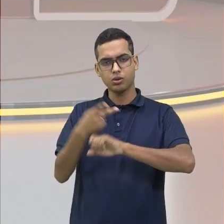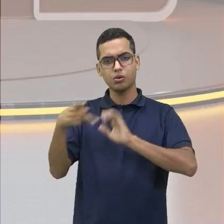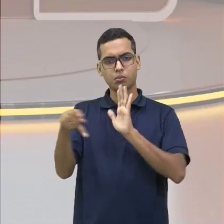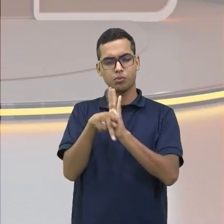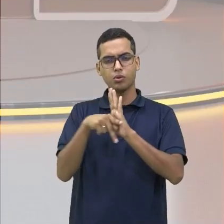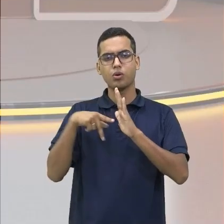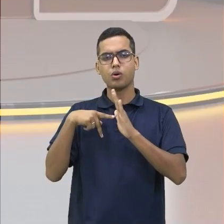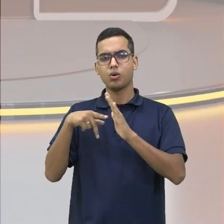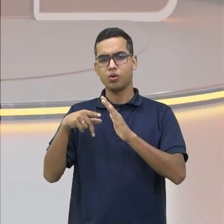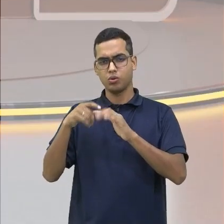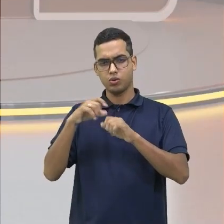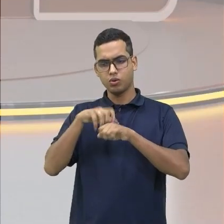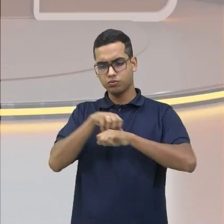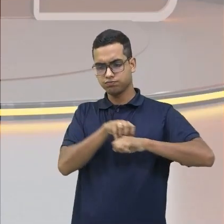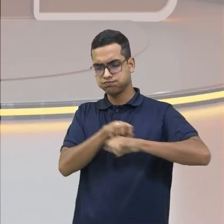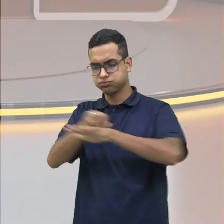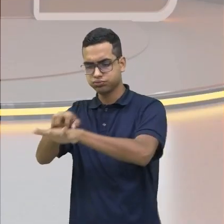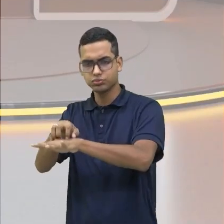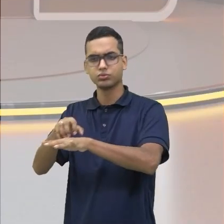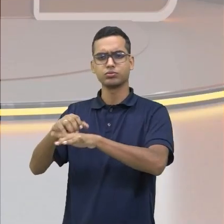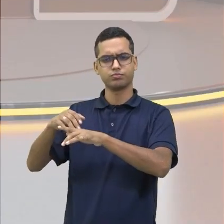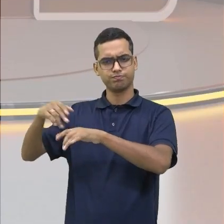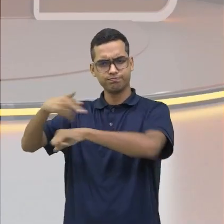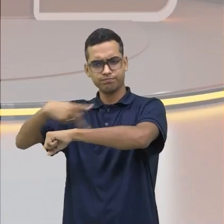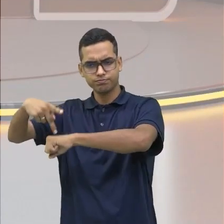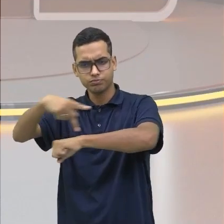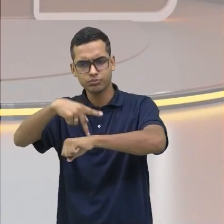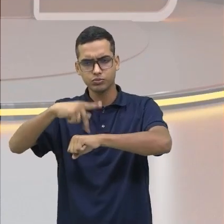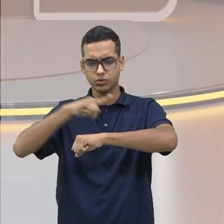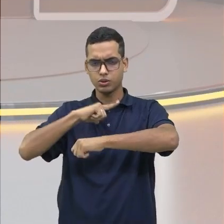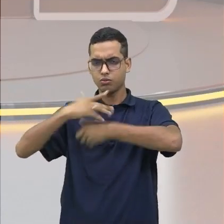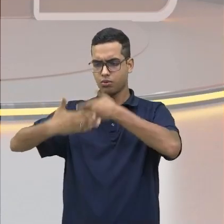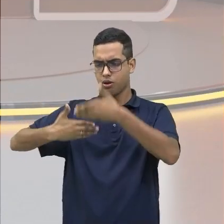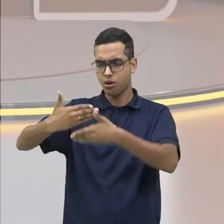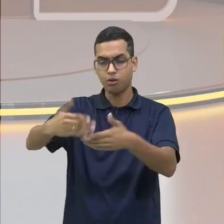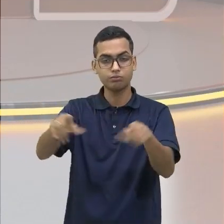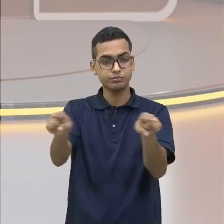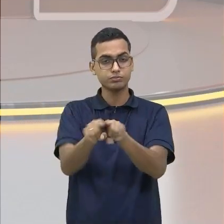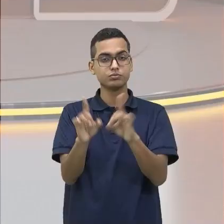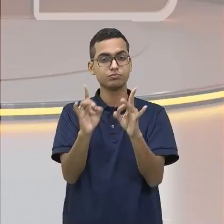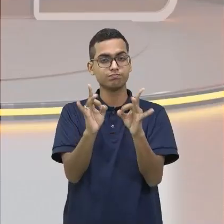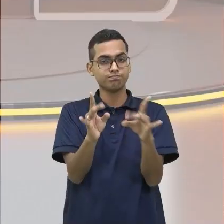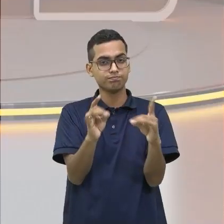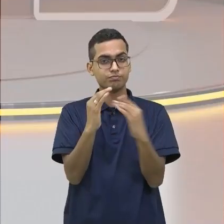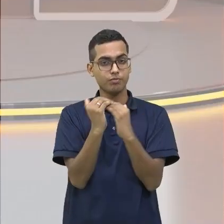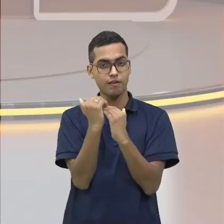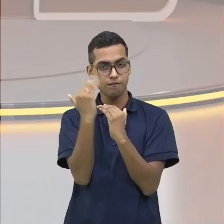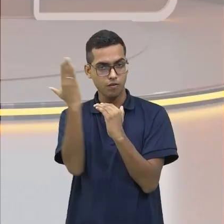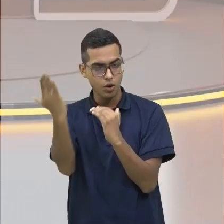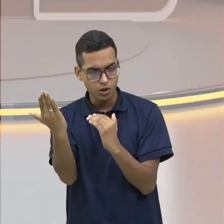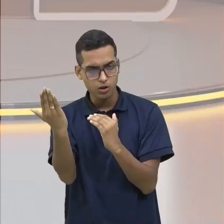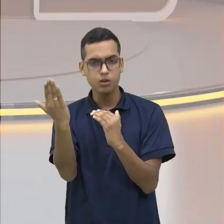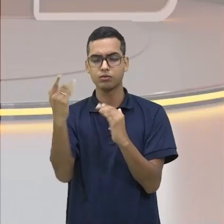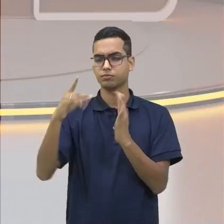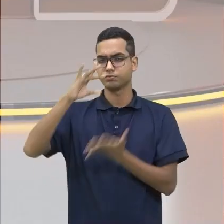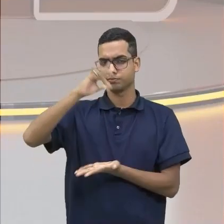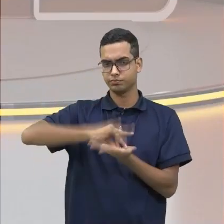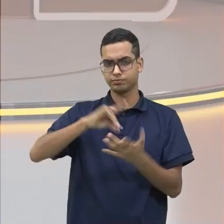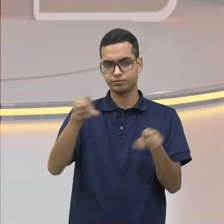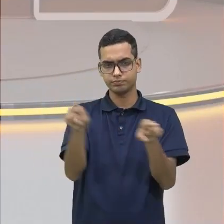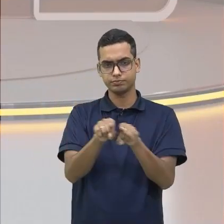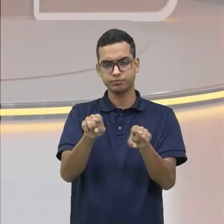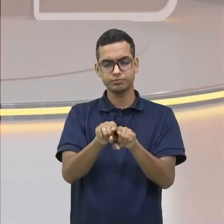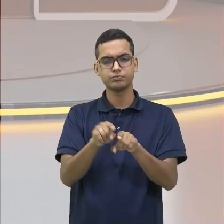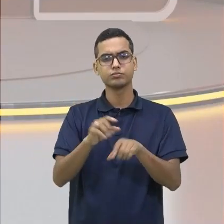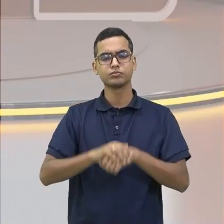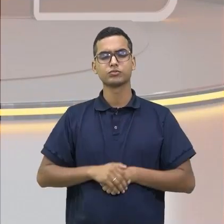cidades que está ocorrendo todo esse processo e também para exportação, para a venda desses produtos, tanto do gás